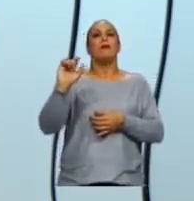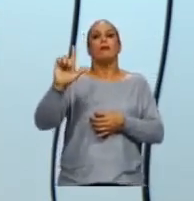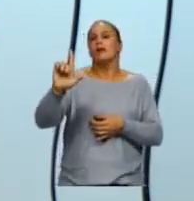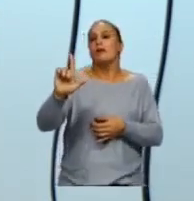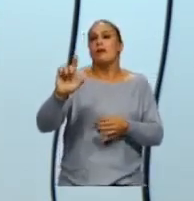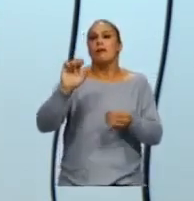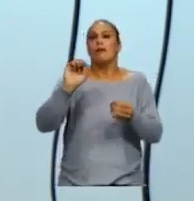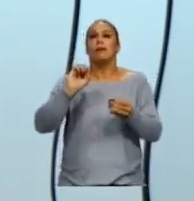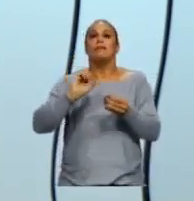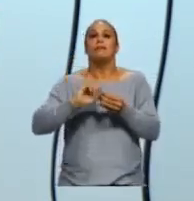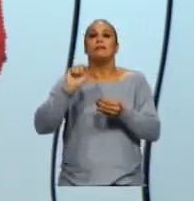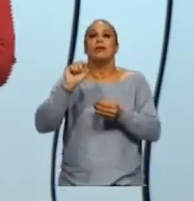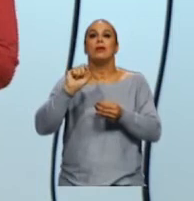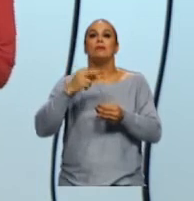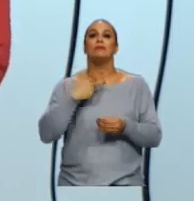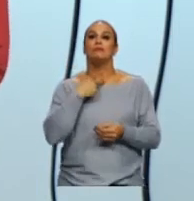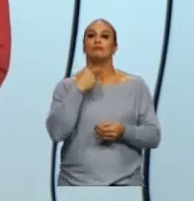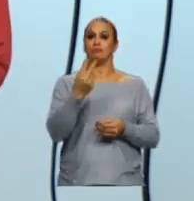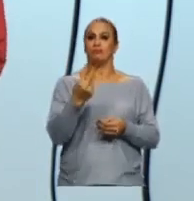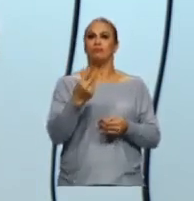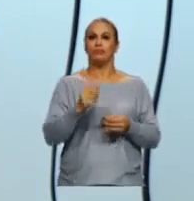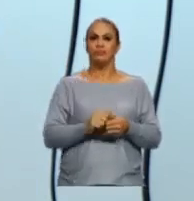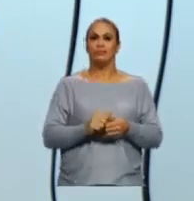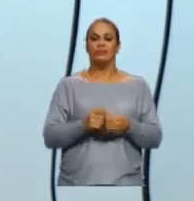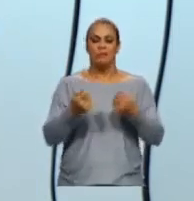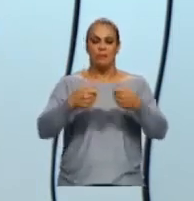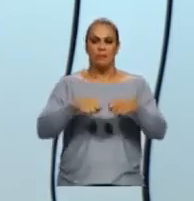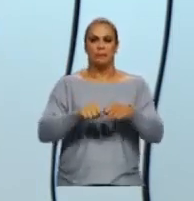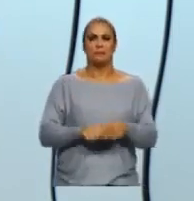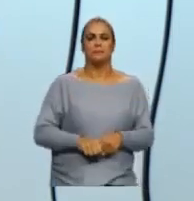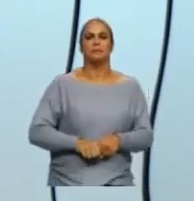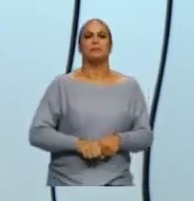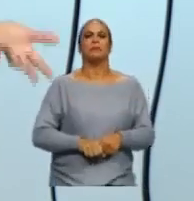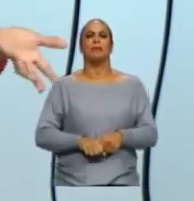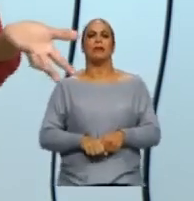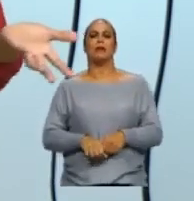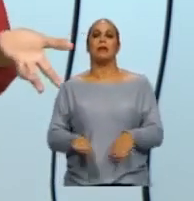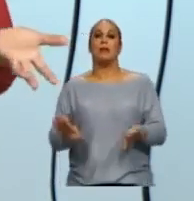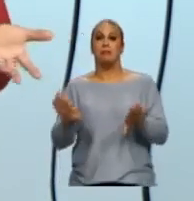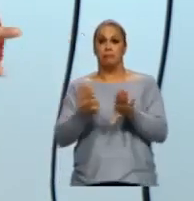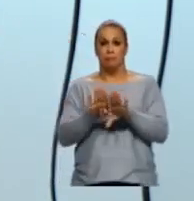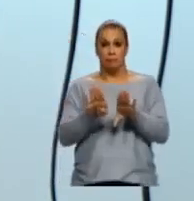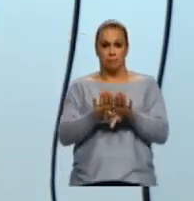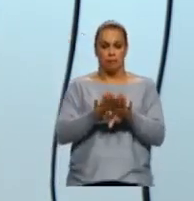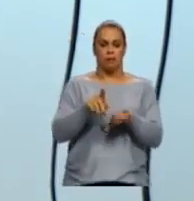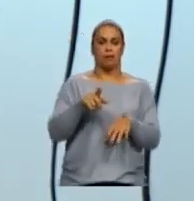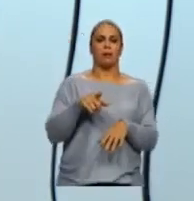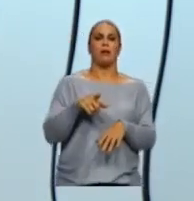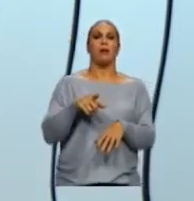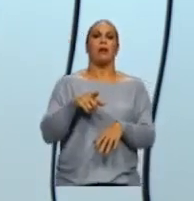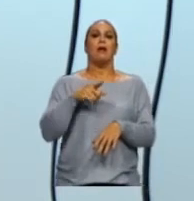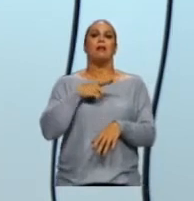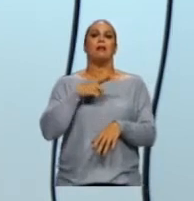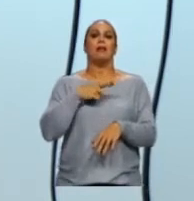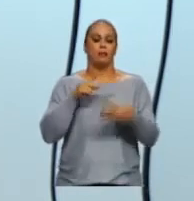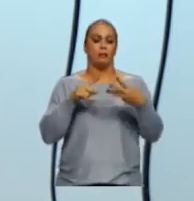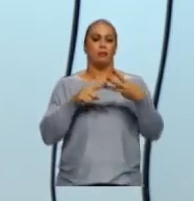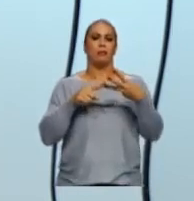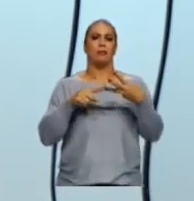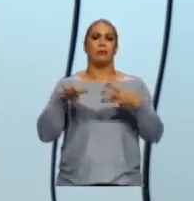Depois da laringe, nós ainda vamos encontrar a traqueia. A traqueia é um